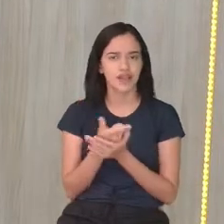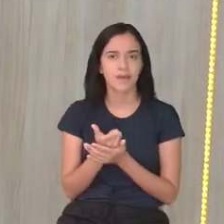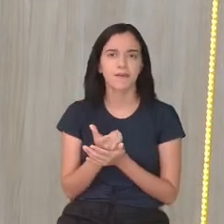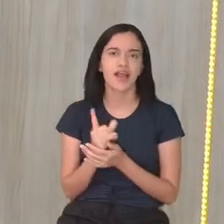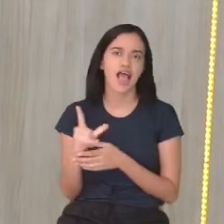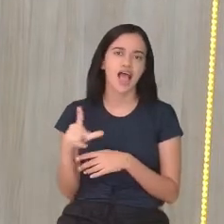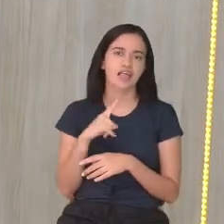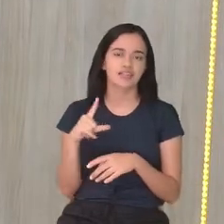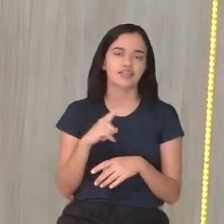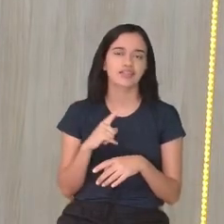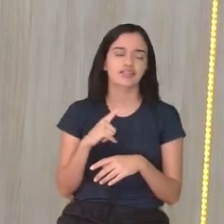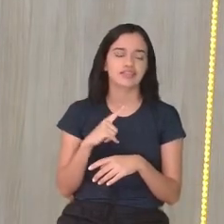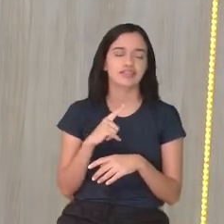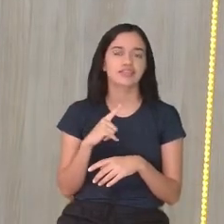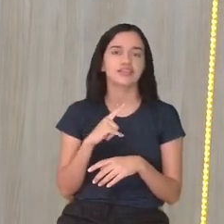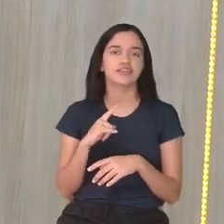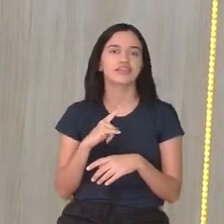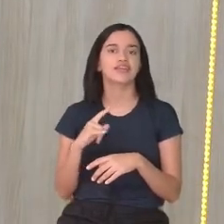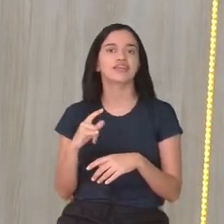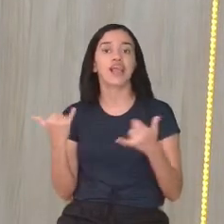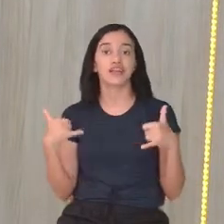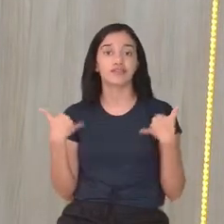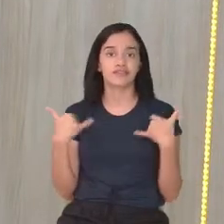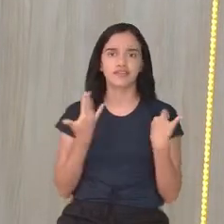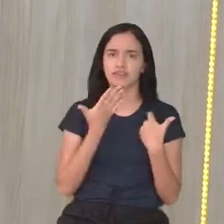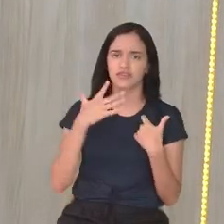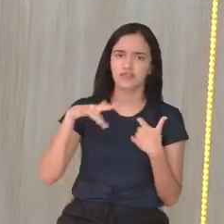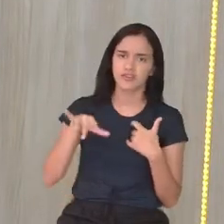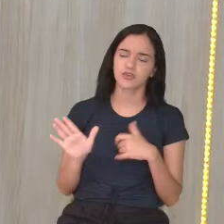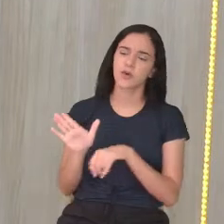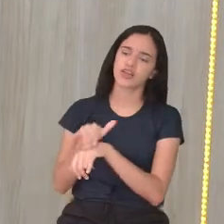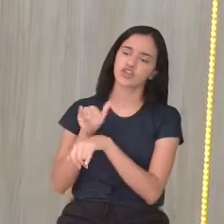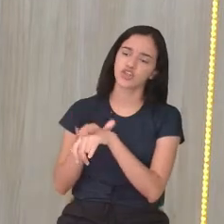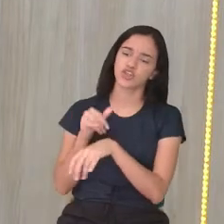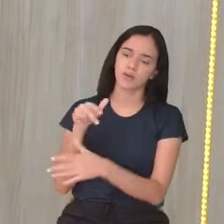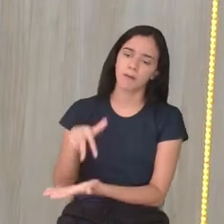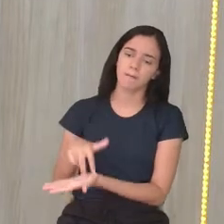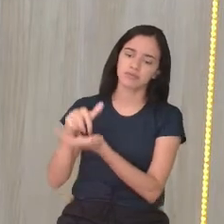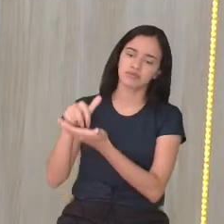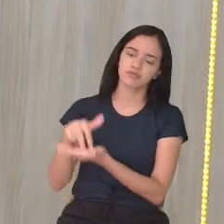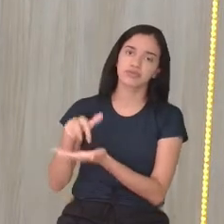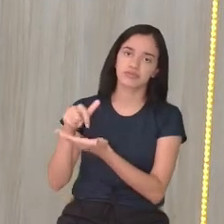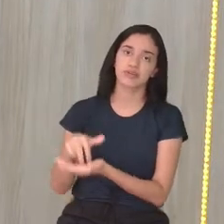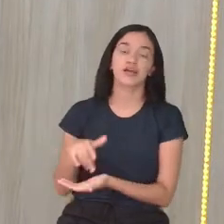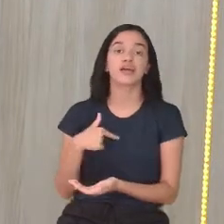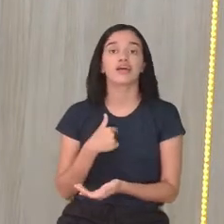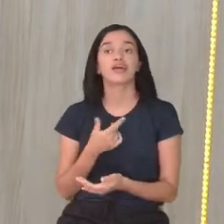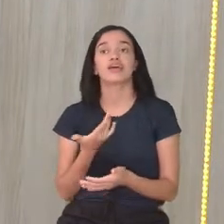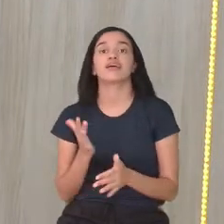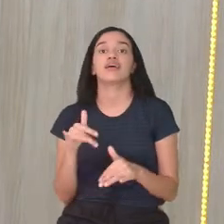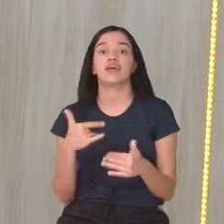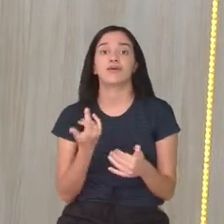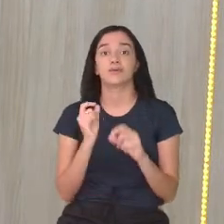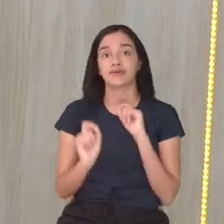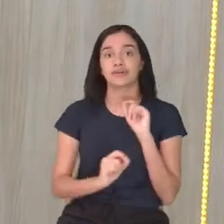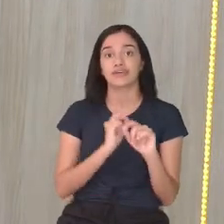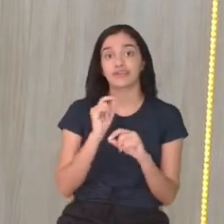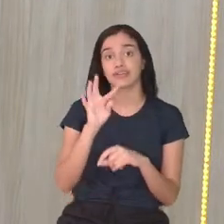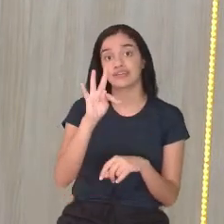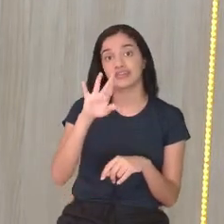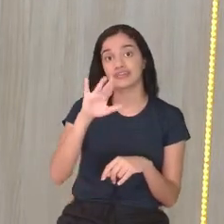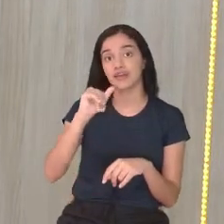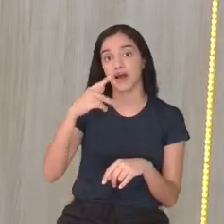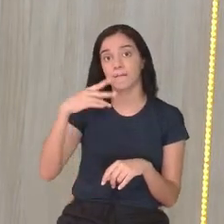vezes tem festa infantil que a galera chama lá o pessoal da cama elástica, que na ginástica a gente chama aí de ginástica de